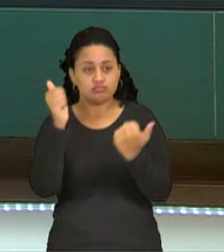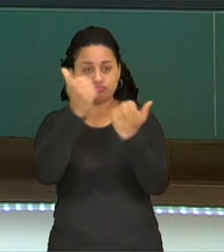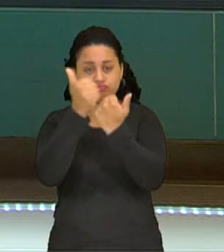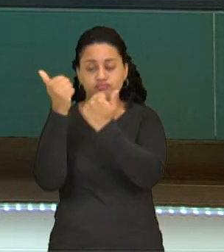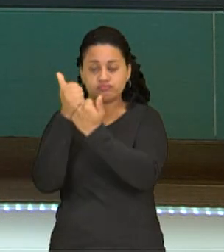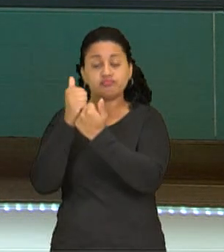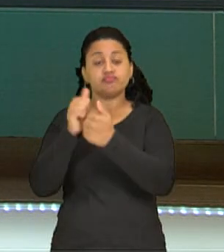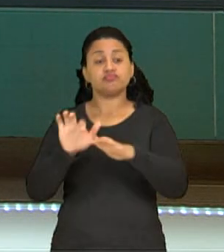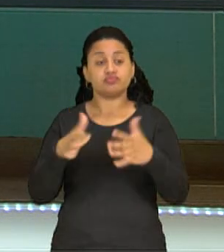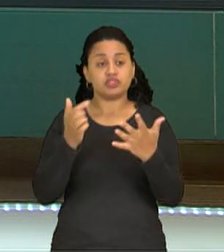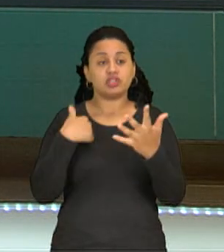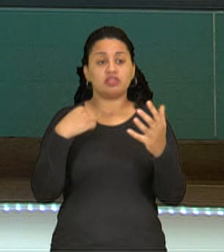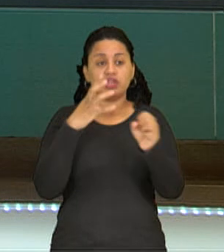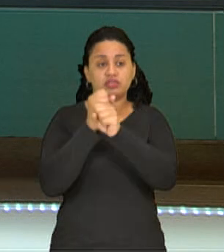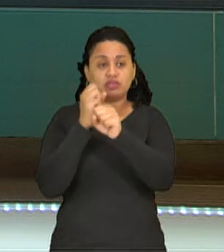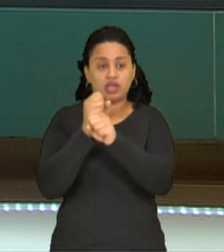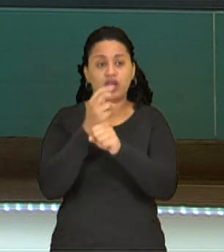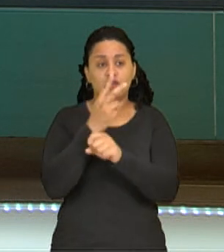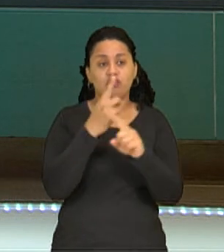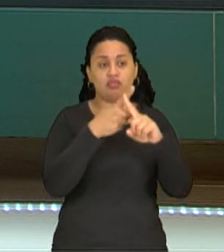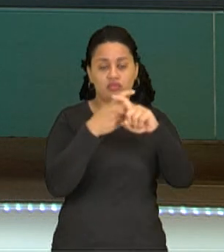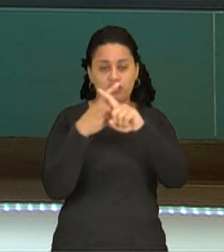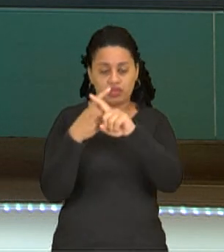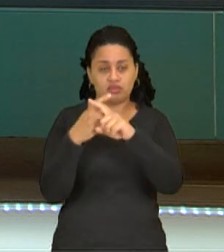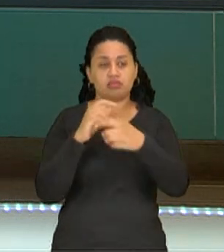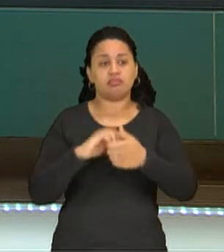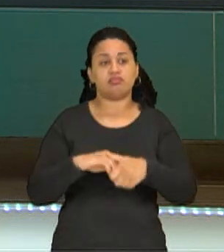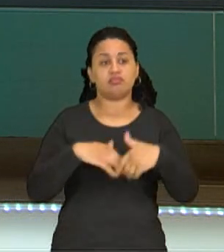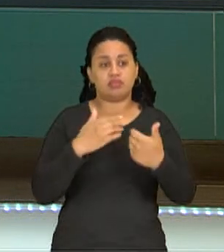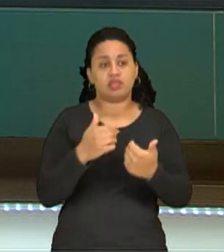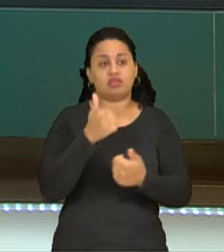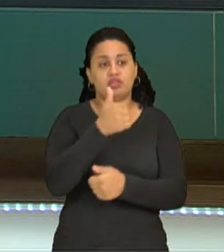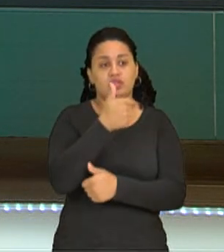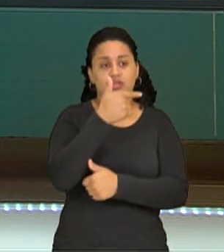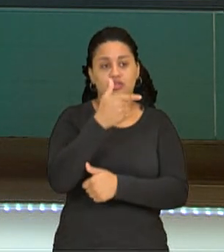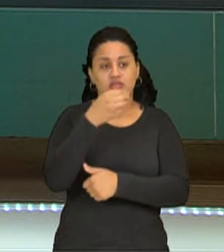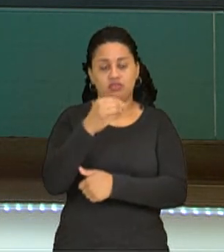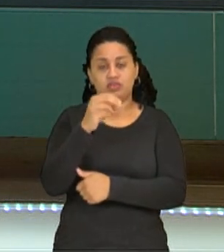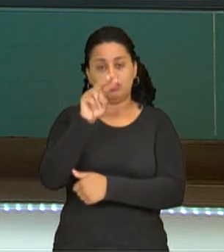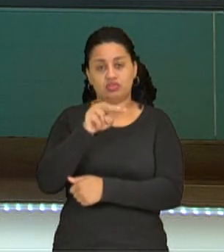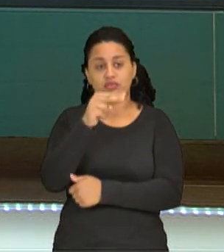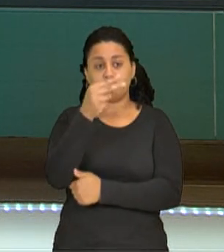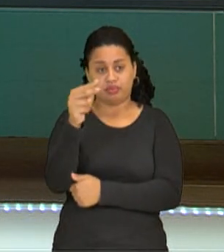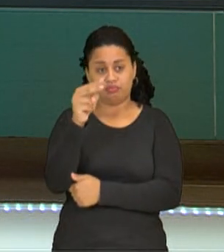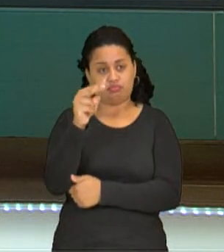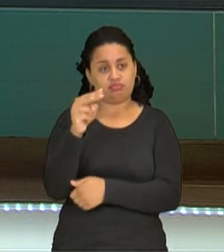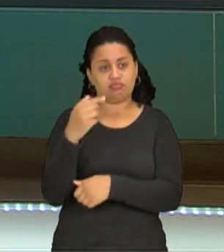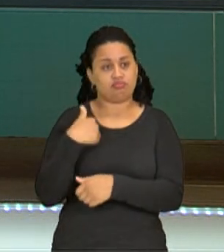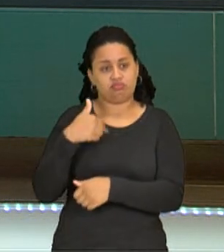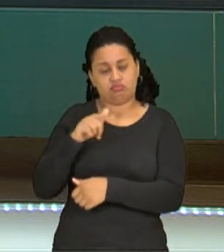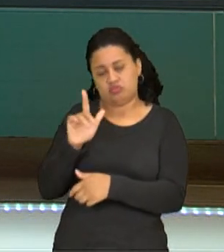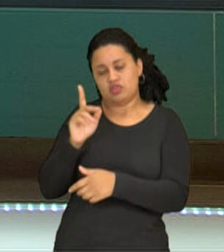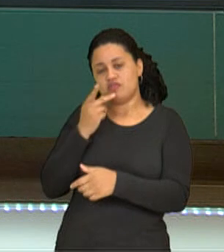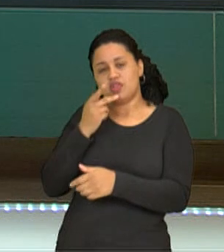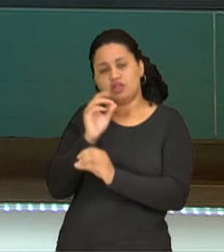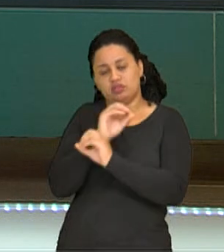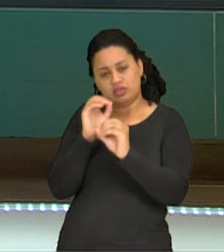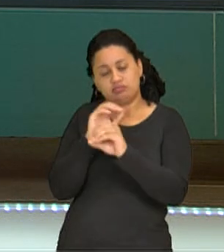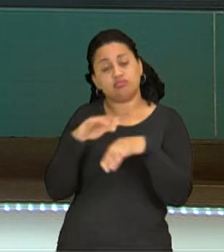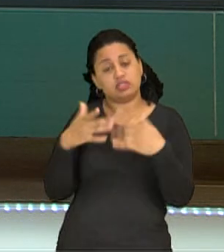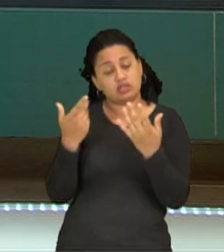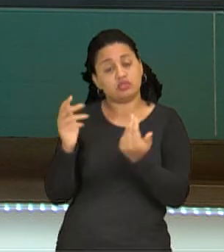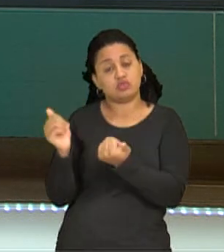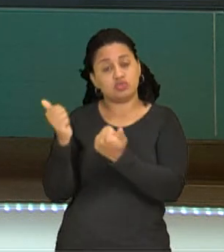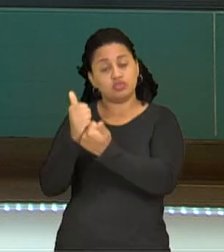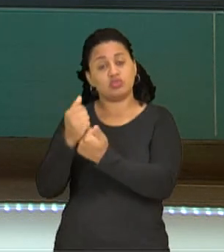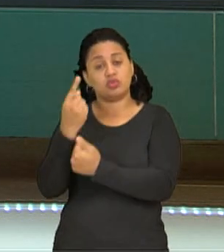6, 12 vezes 10, 120π. Nesse caso, não tinha falado nada, quando não fala nada,